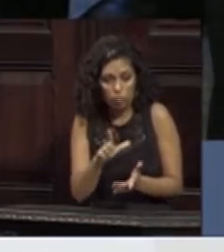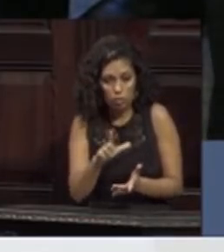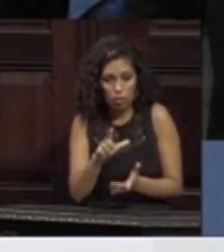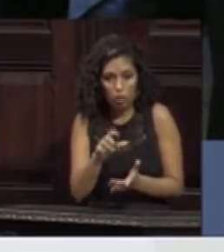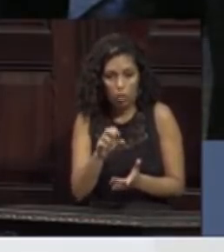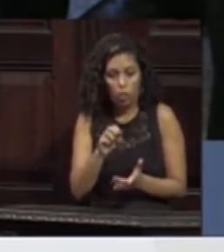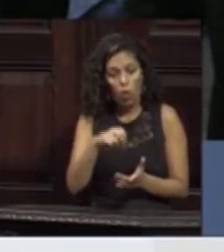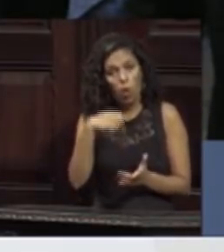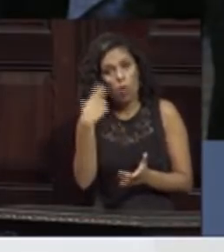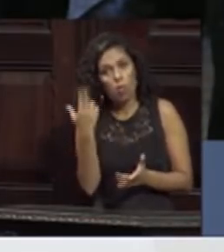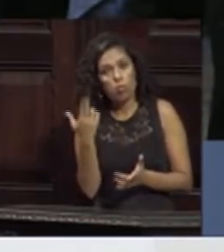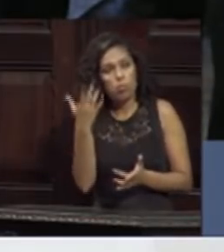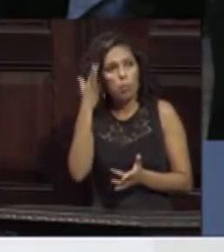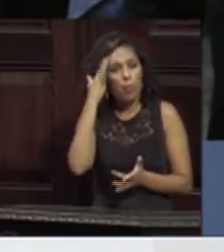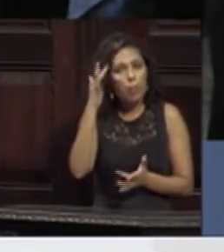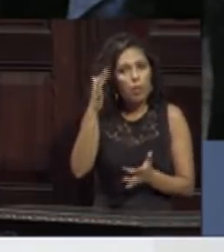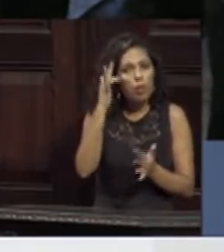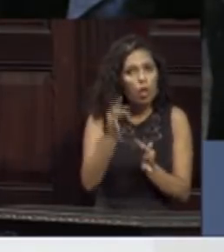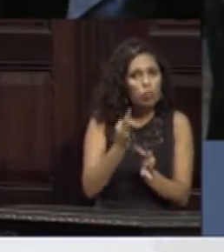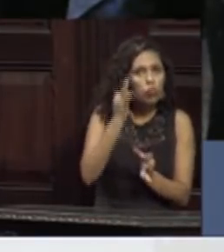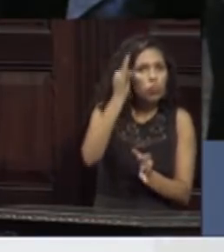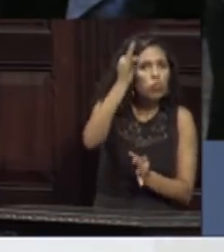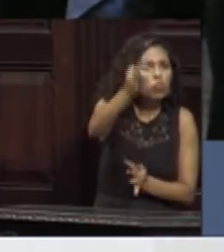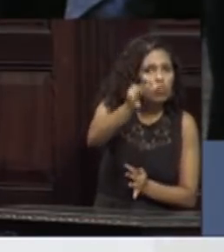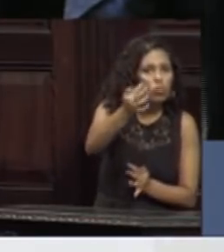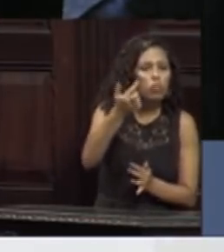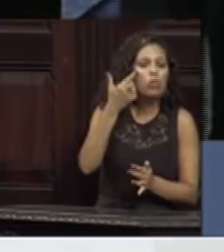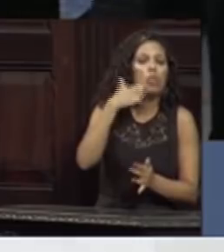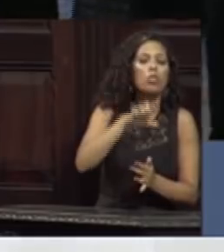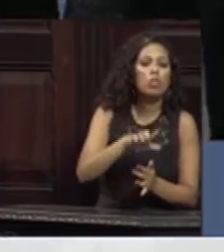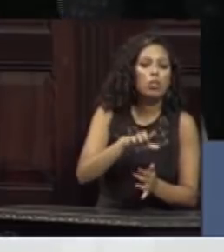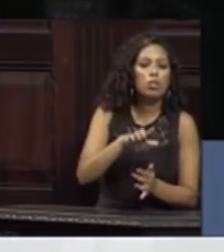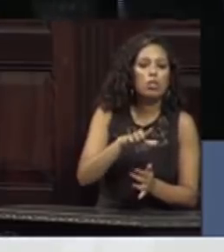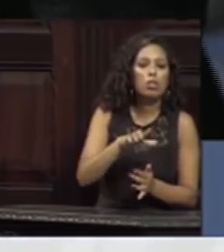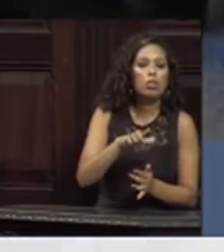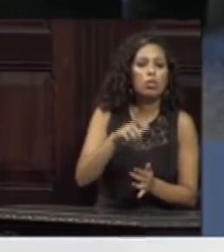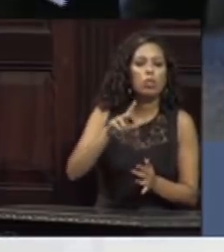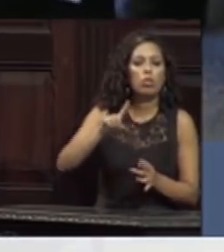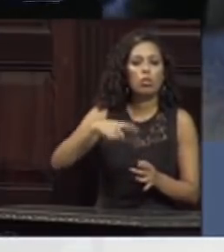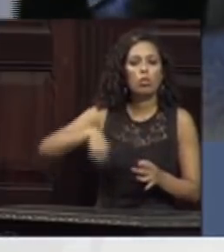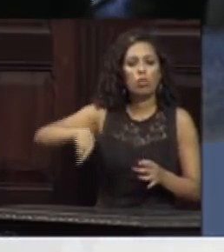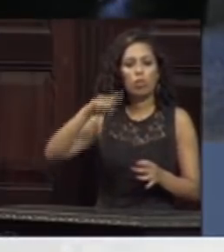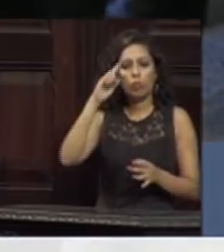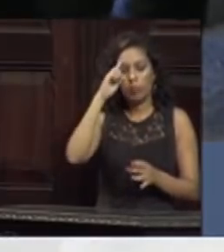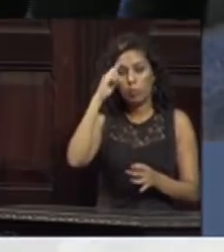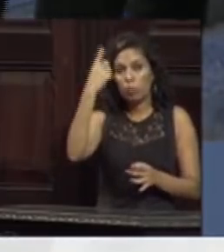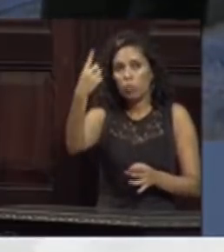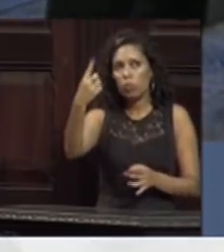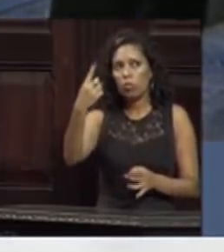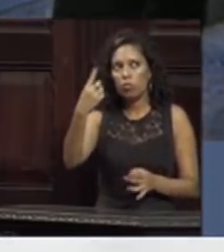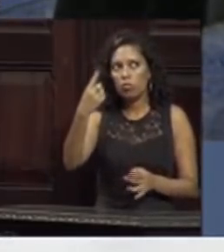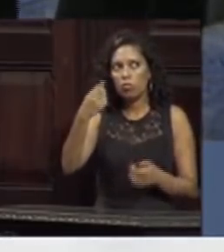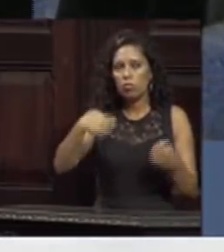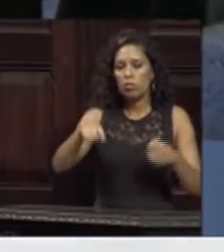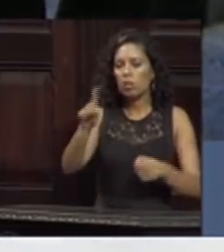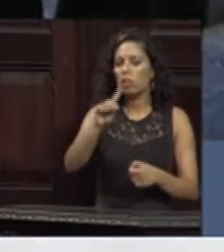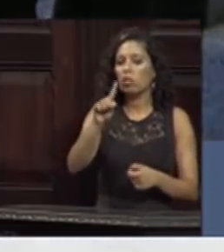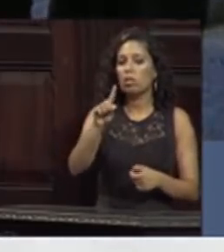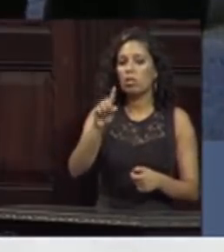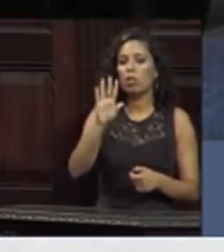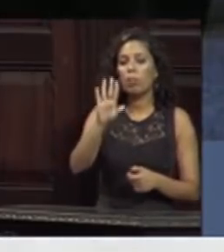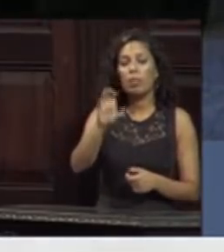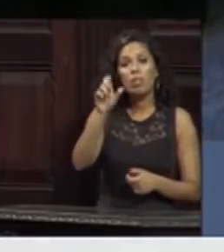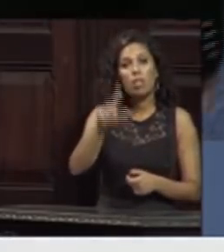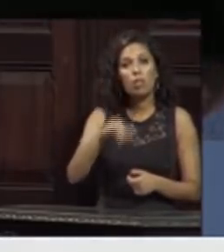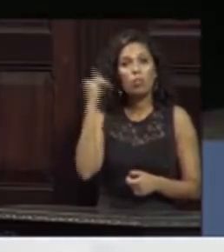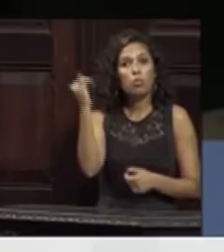a médio prazo uma situação melhor para o Rio de Janeiro. Não tenho dúvidas da intenção de Vossa Excelência, mas é um debate que precisa